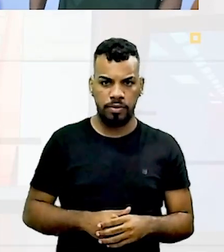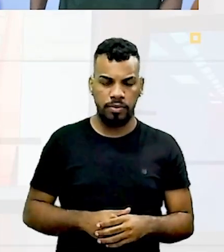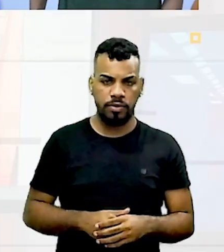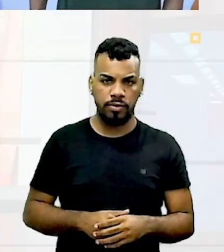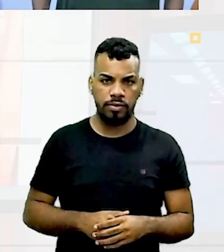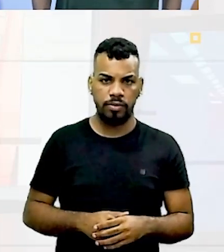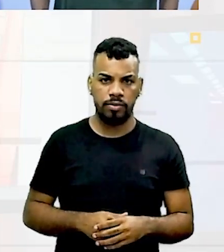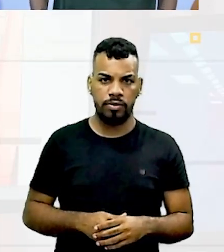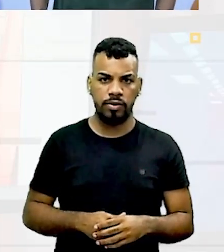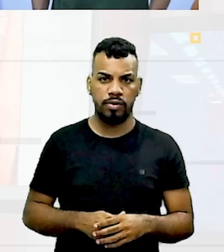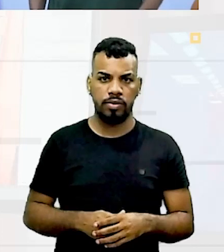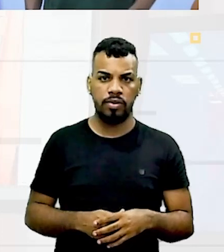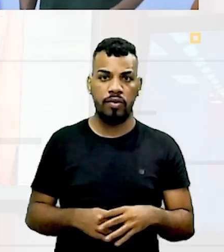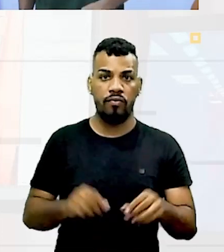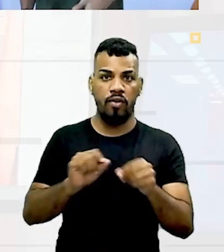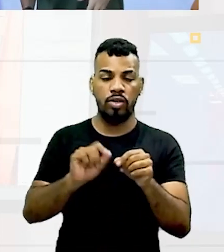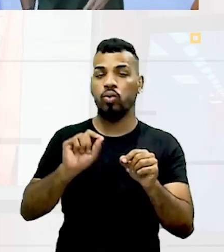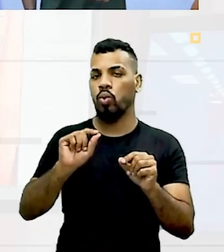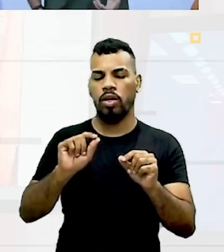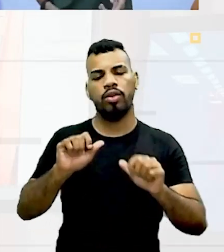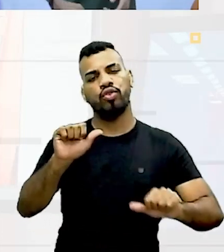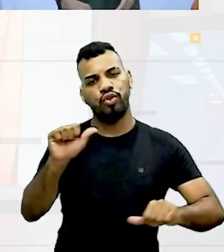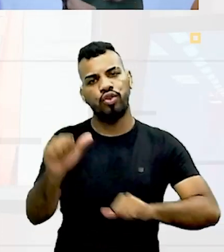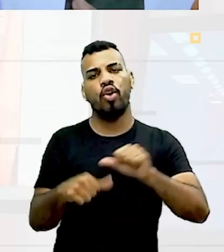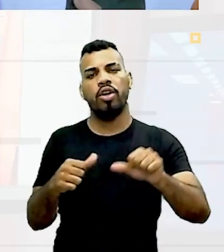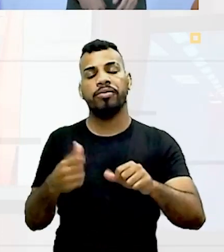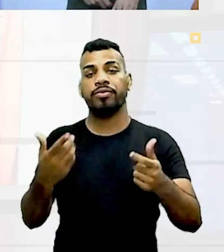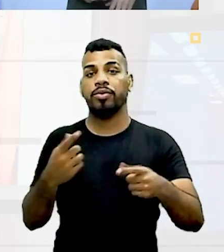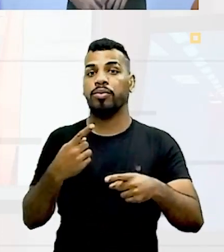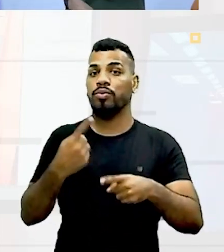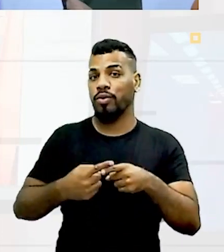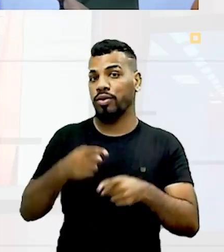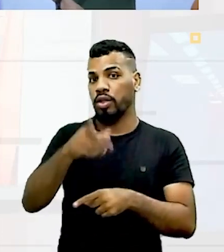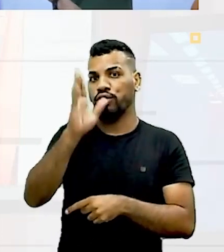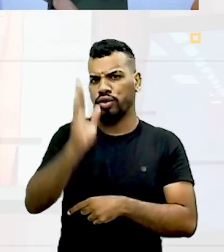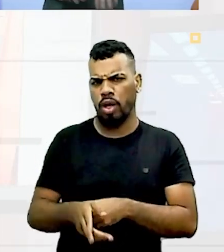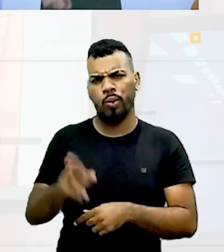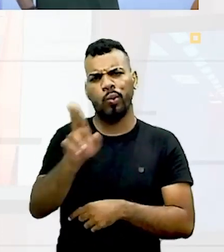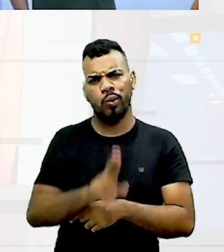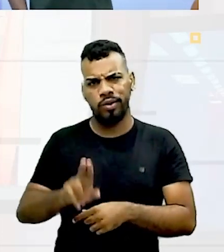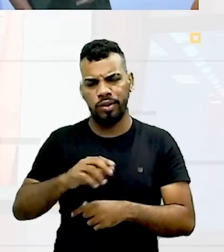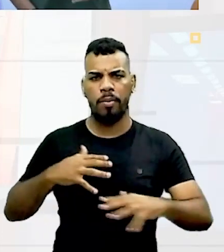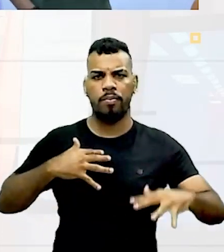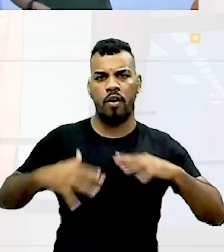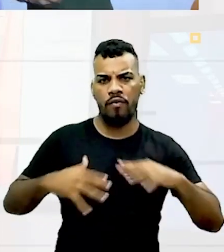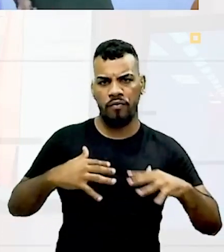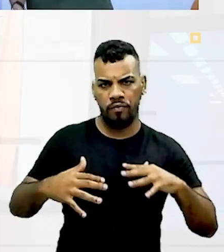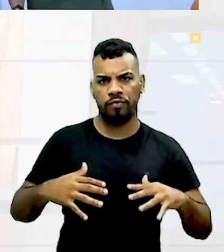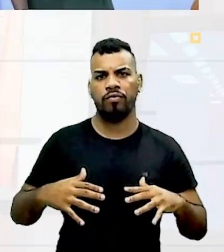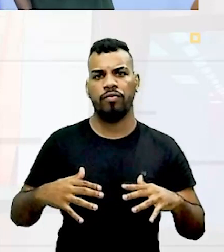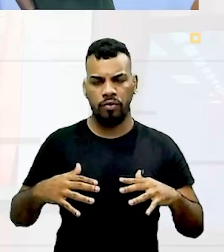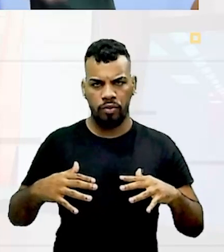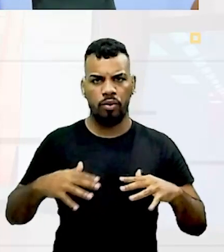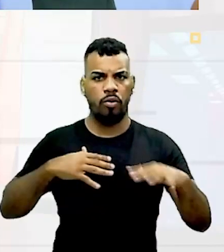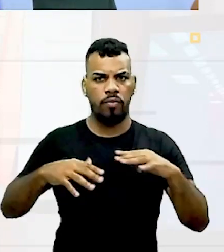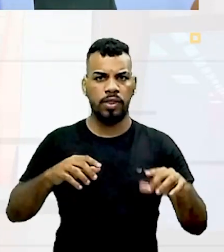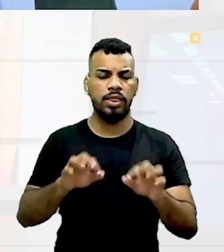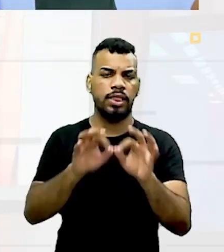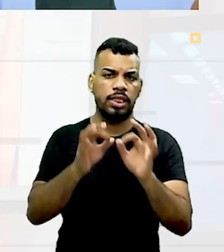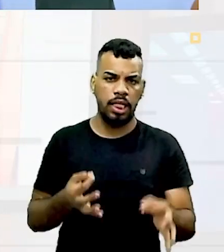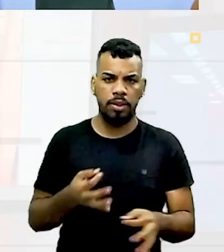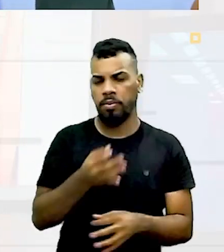fazendo a troca de pés. Então, isso já é muito utilizado na questão de movimento simples, como por